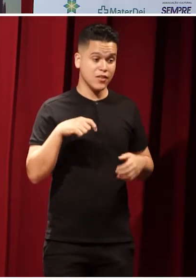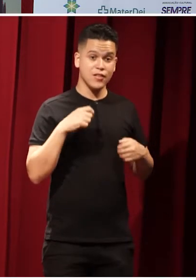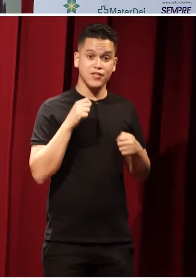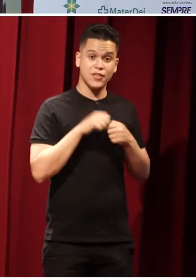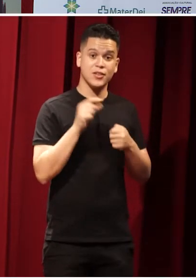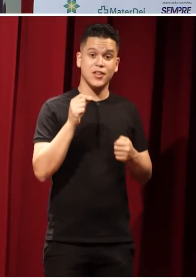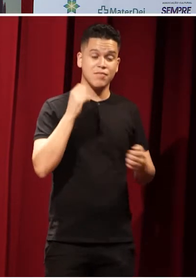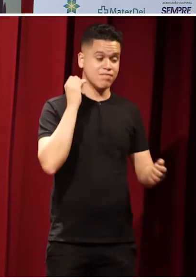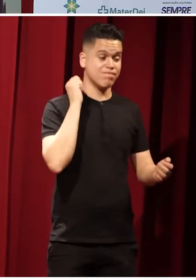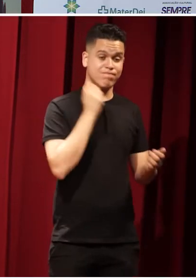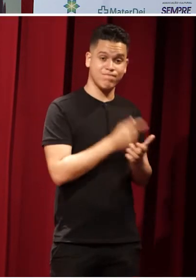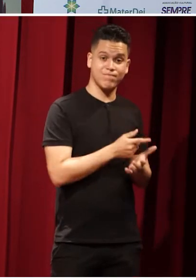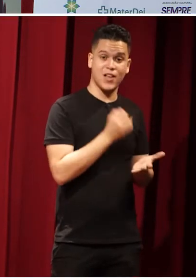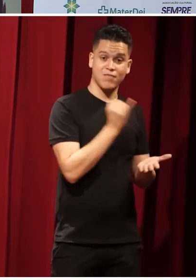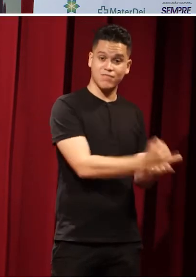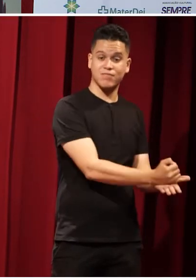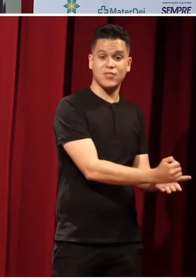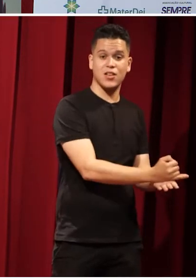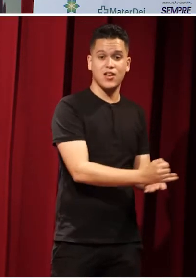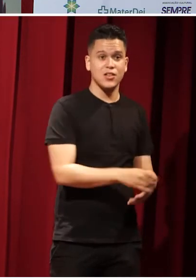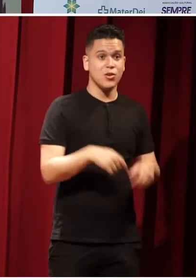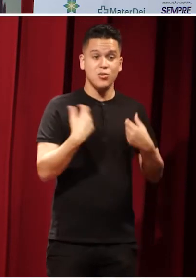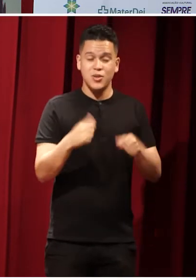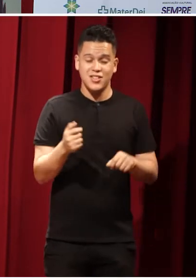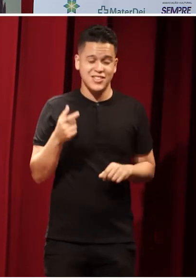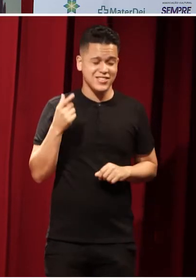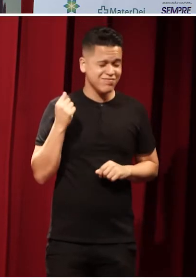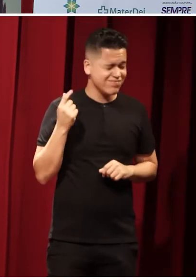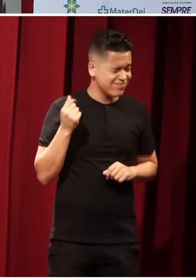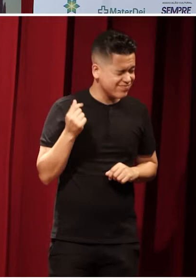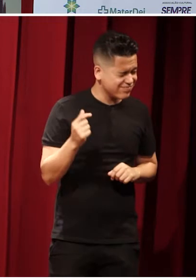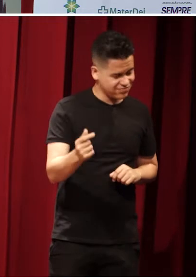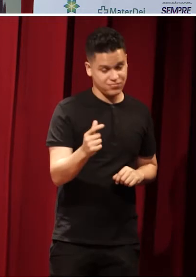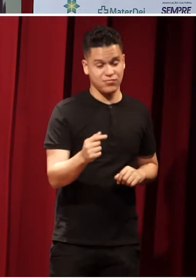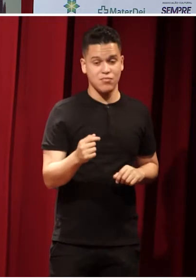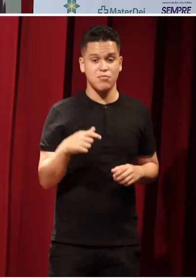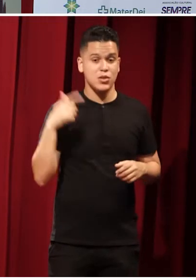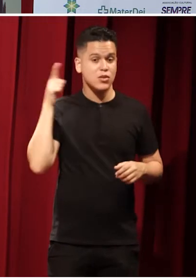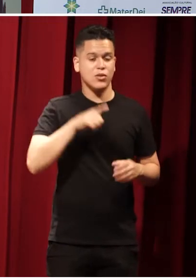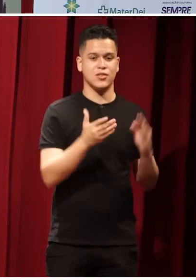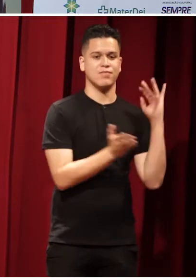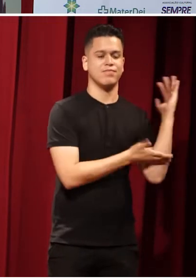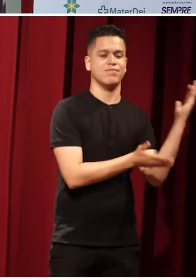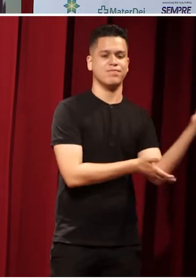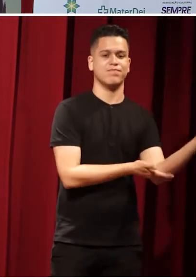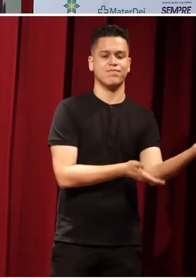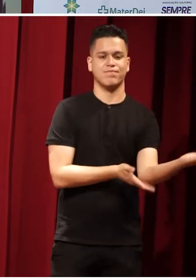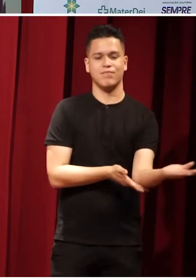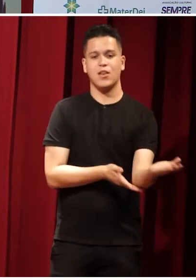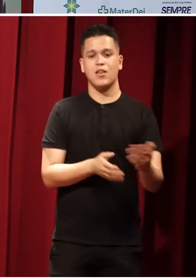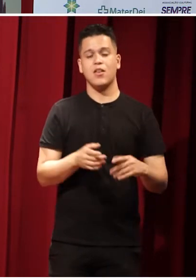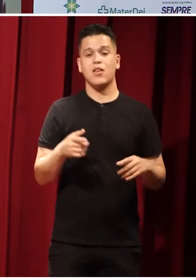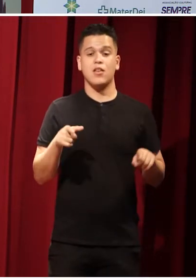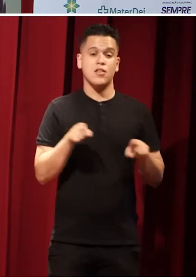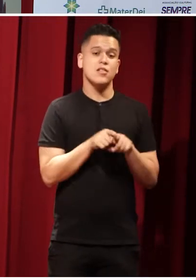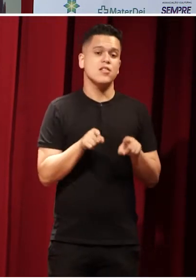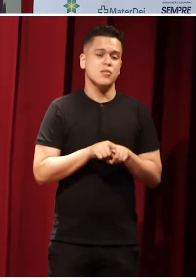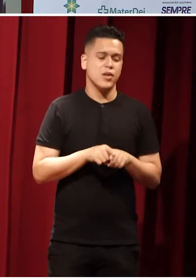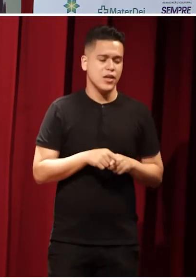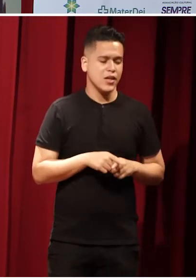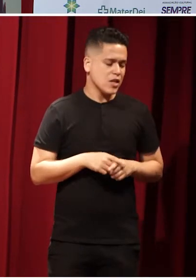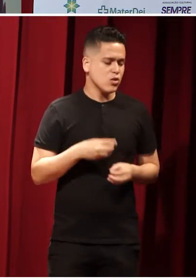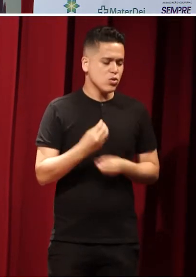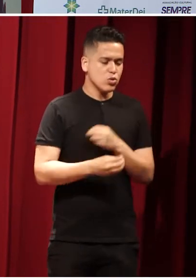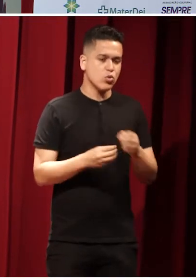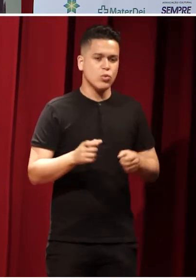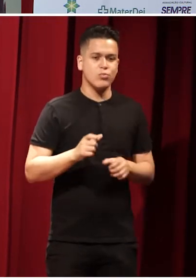seja reconhecida. Ou seja, precisa de muito dinheiro. E além de dinheiro, essa forma de ocupação do solo é